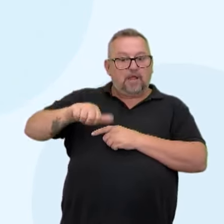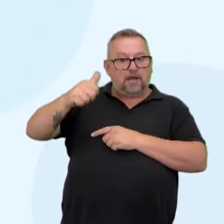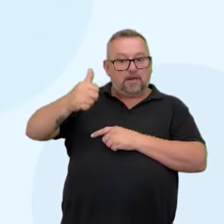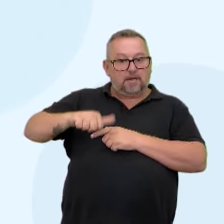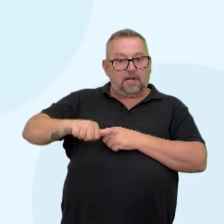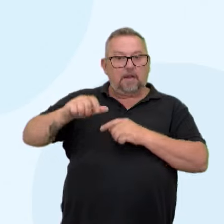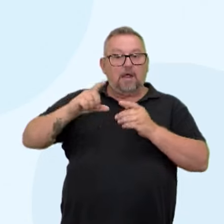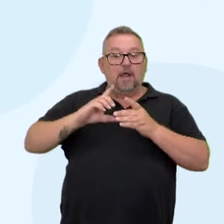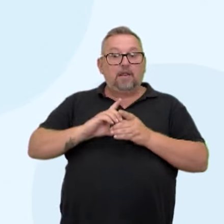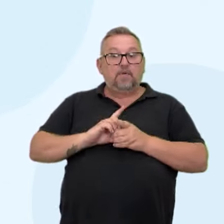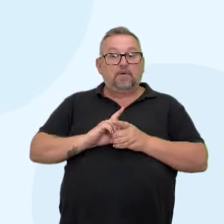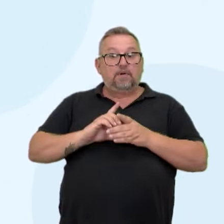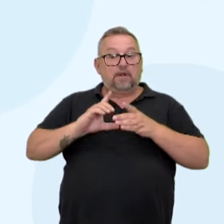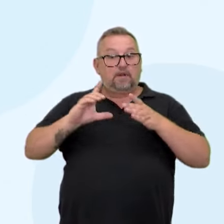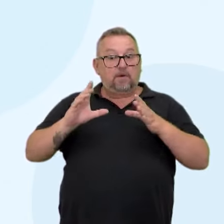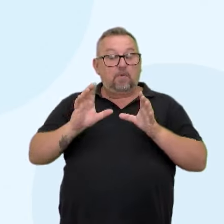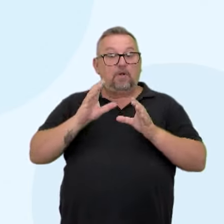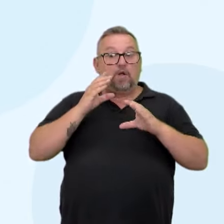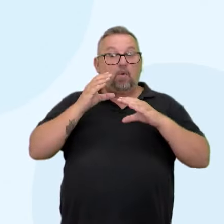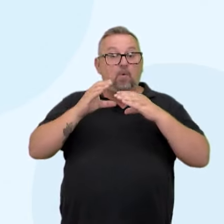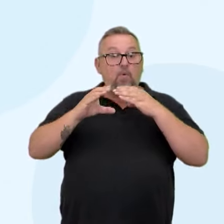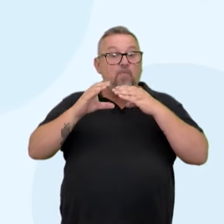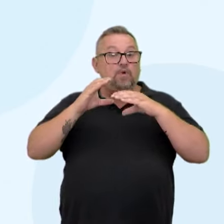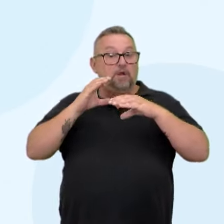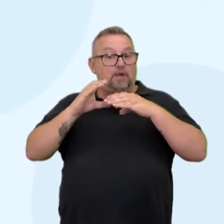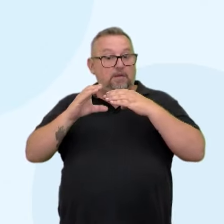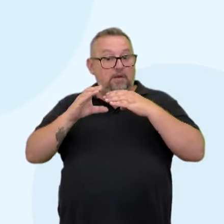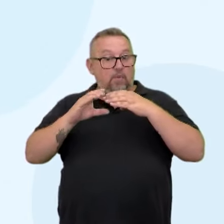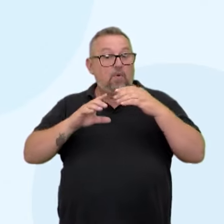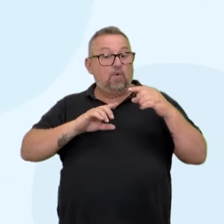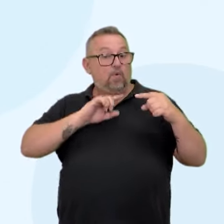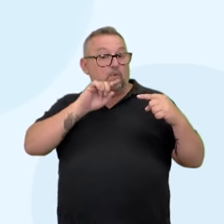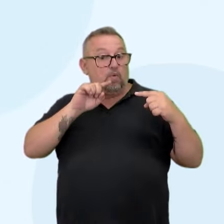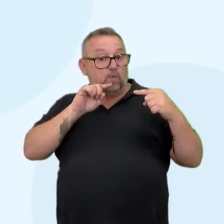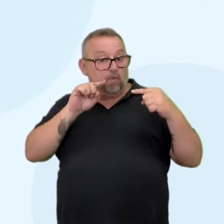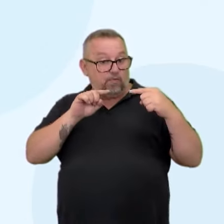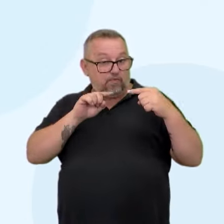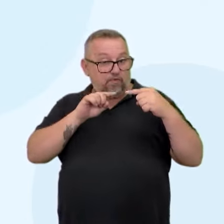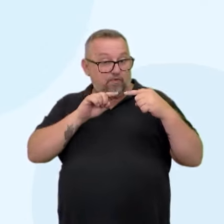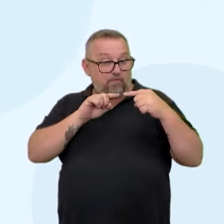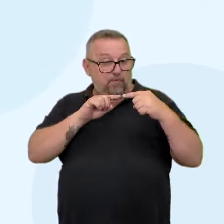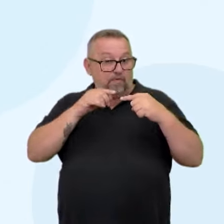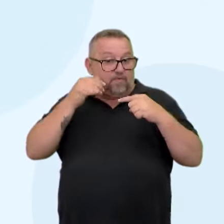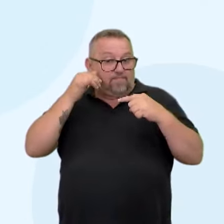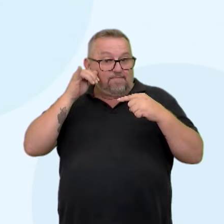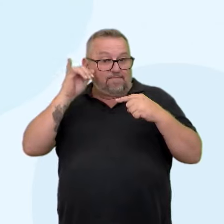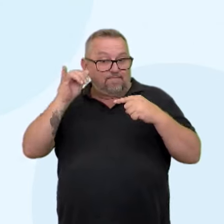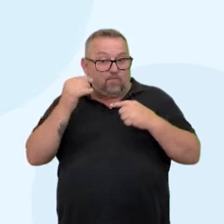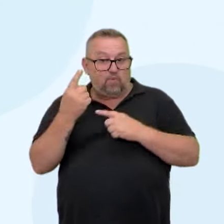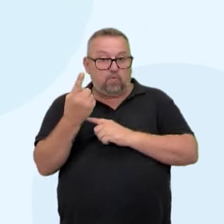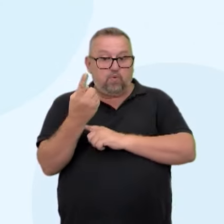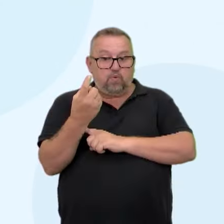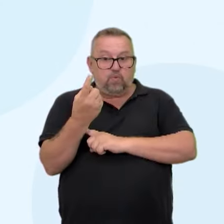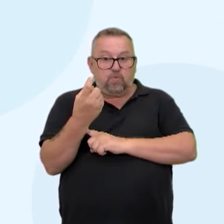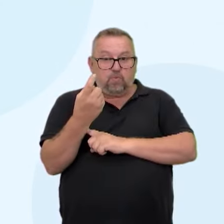de analisar a democratização da comunicação, no intuito de evitar